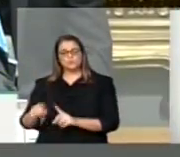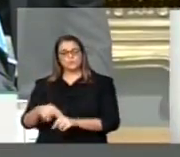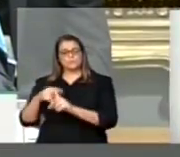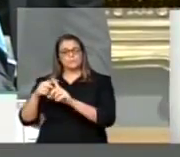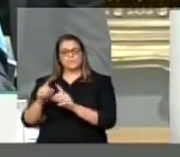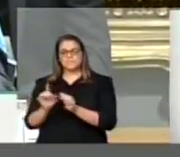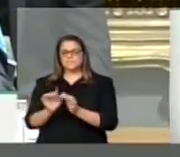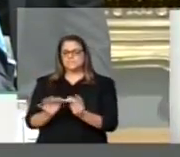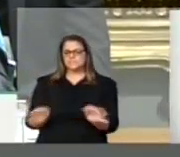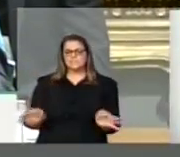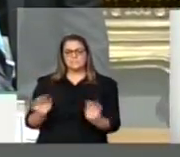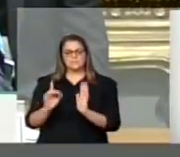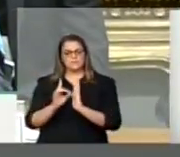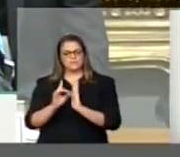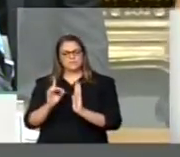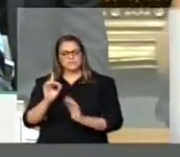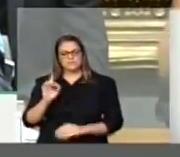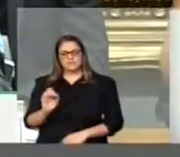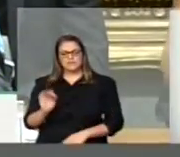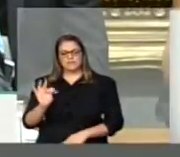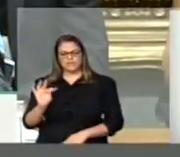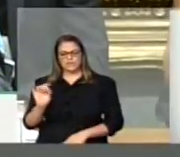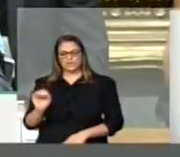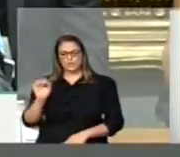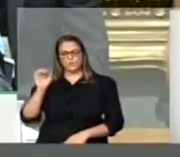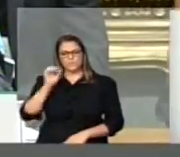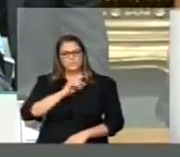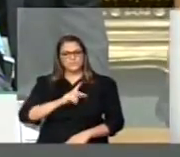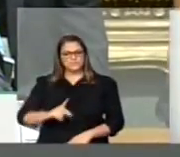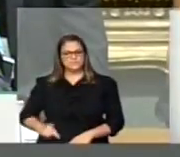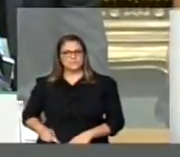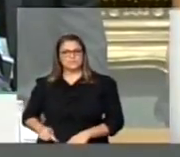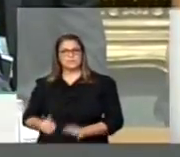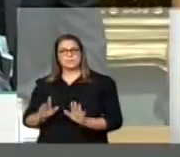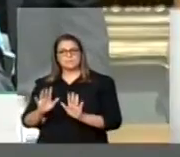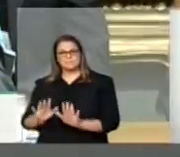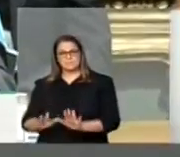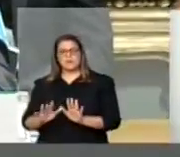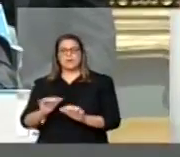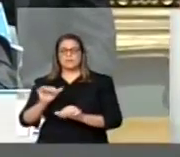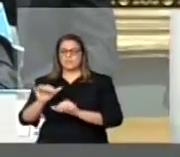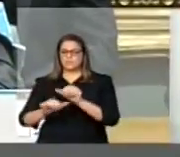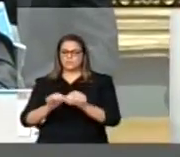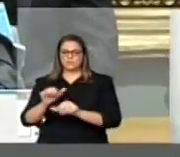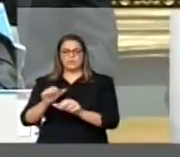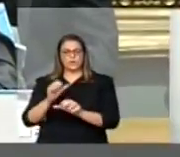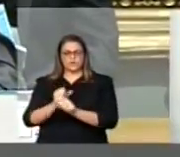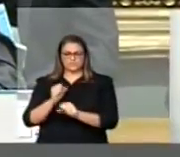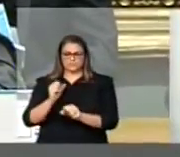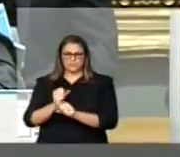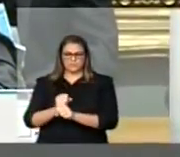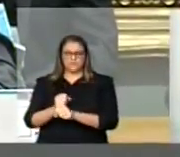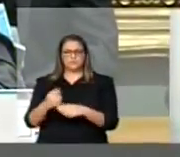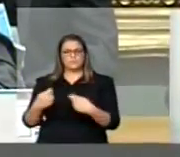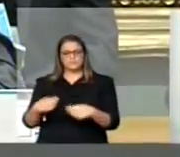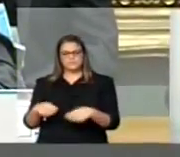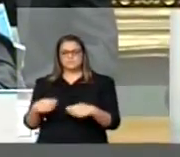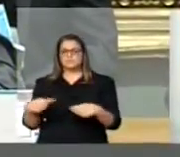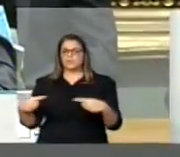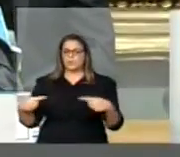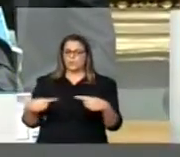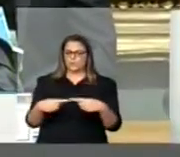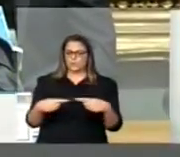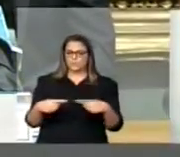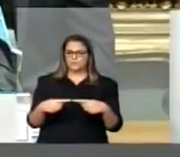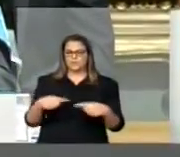simples decreto presidencial, desde que as alterações promovidas na programação orçamentária sejam compatíveis com a